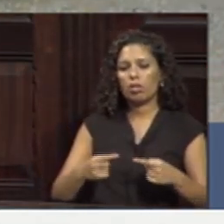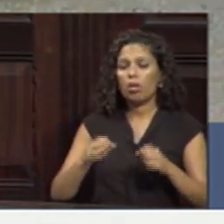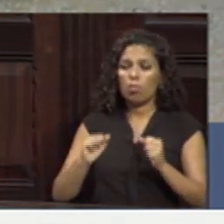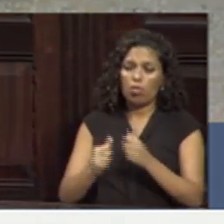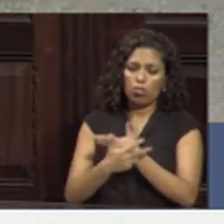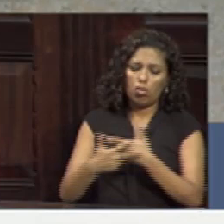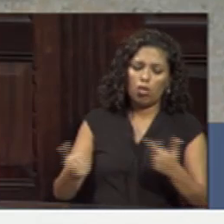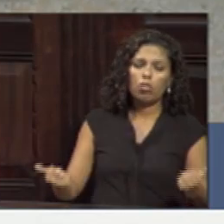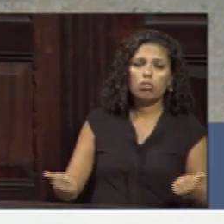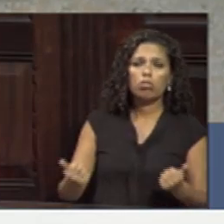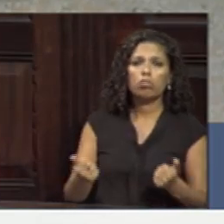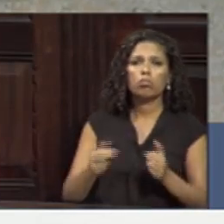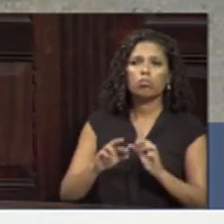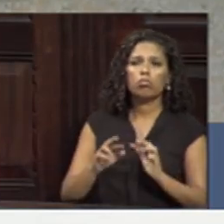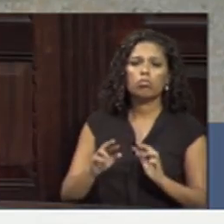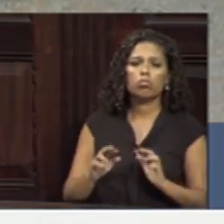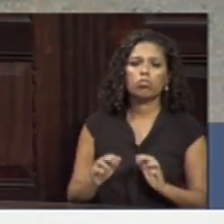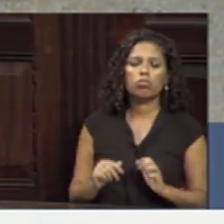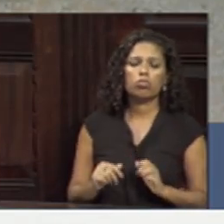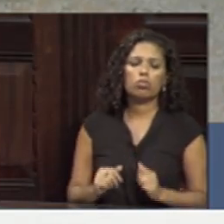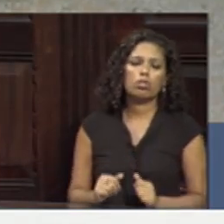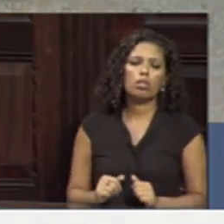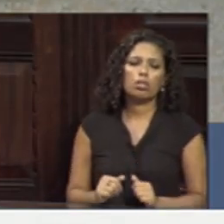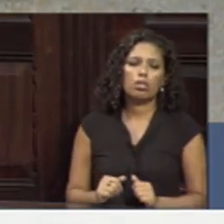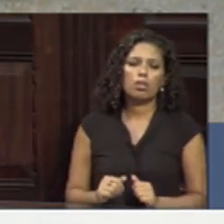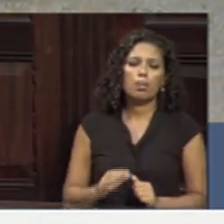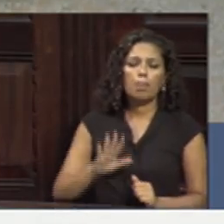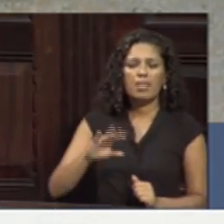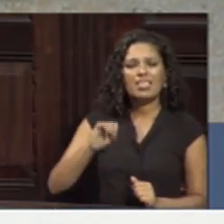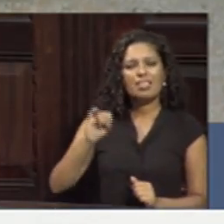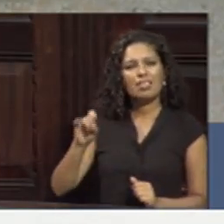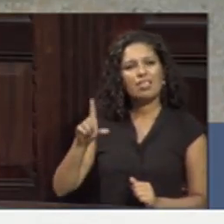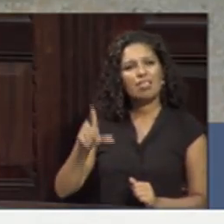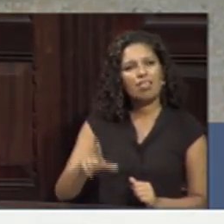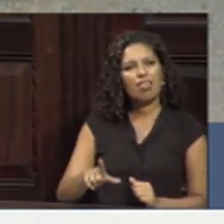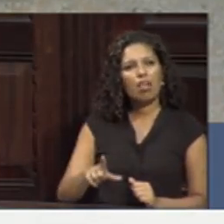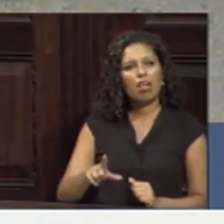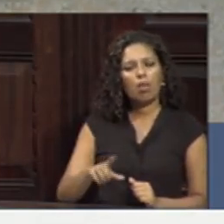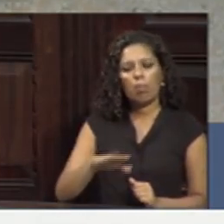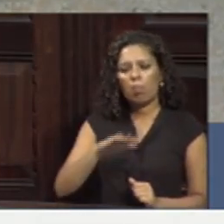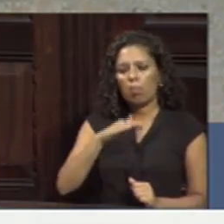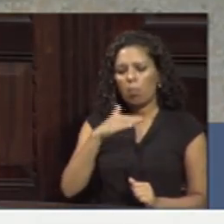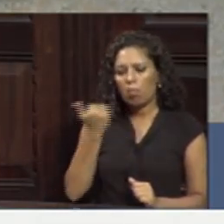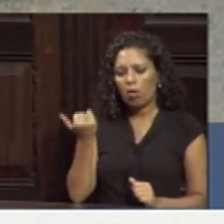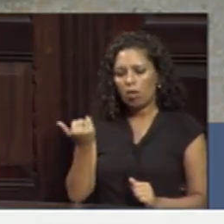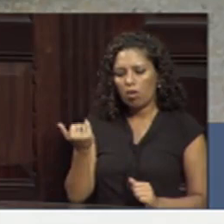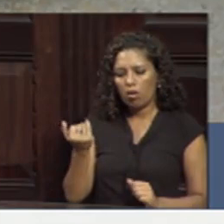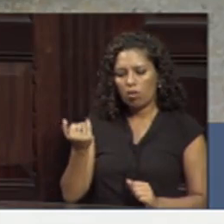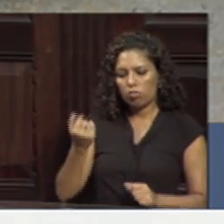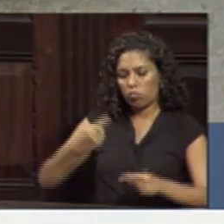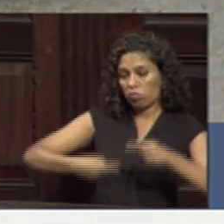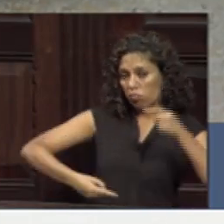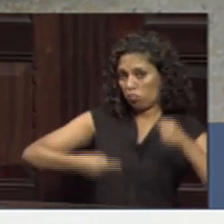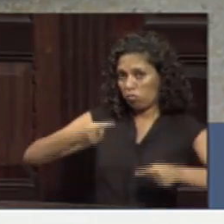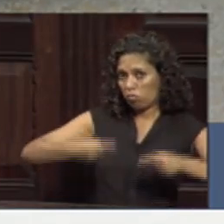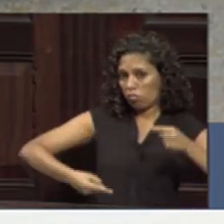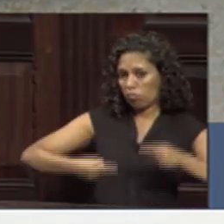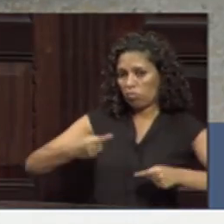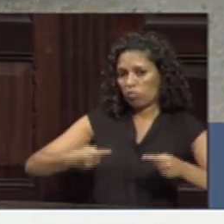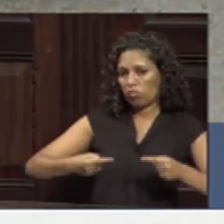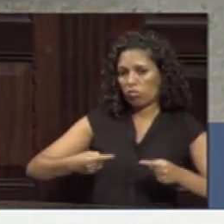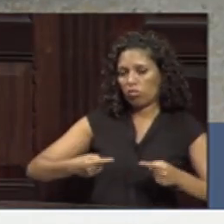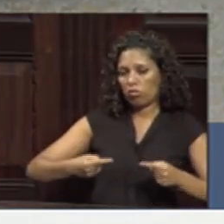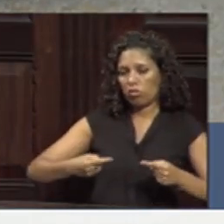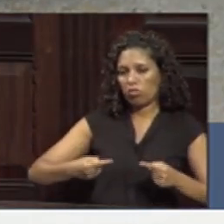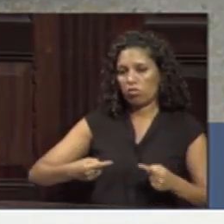fatos que nenhum de nós conheça. Se é realmente uma execução política, isso põe uma questão de uma